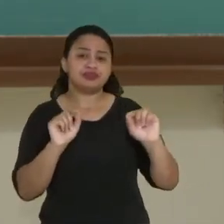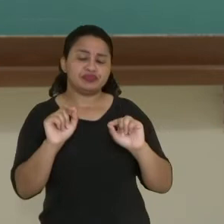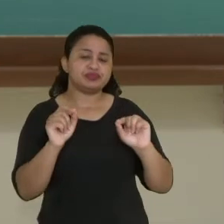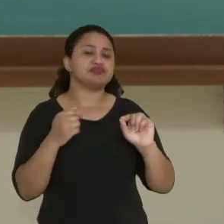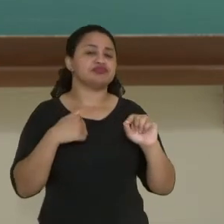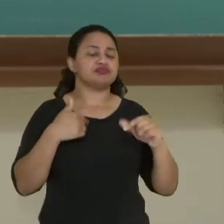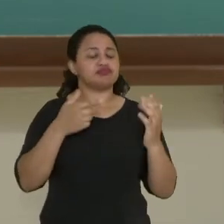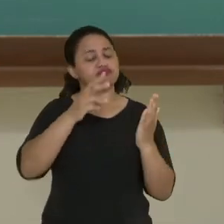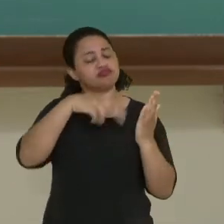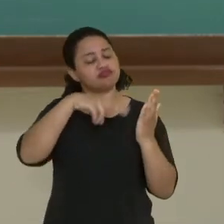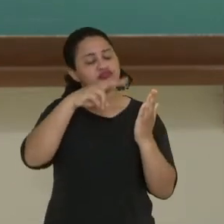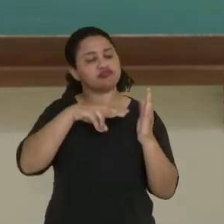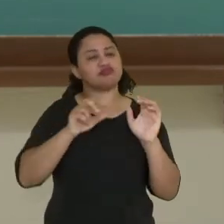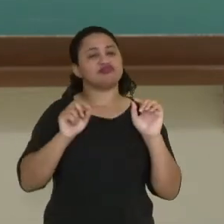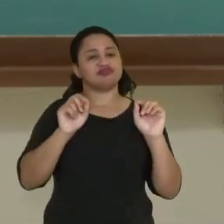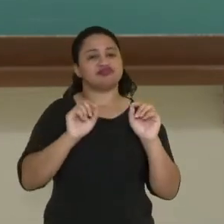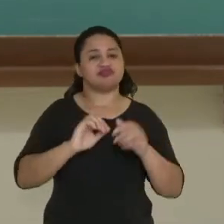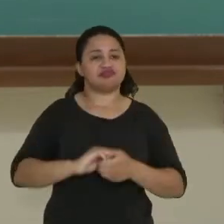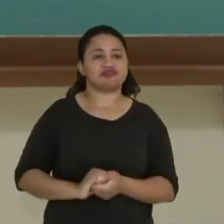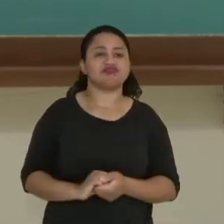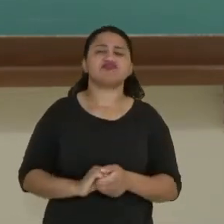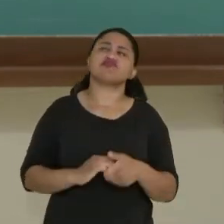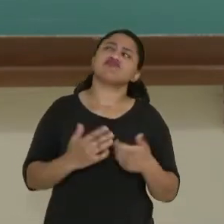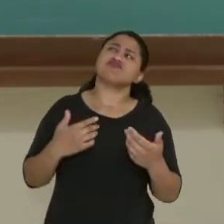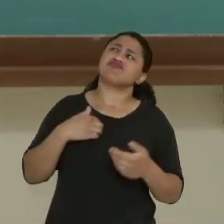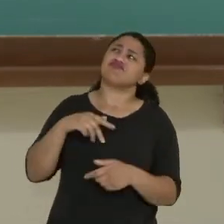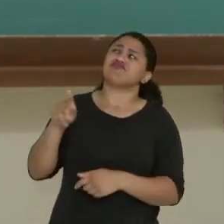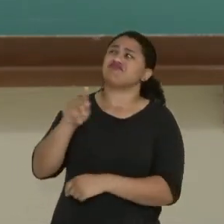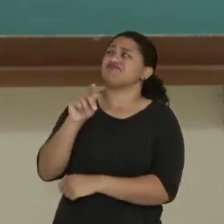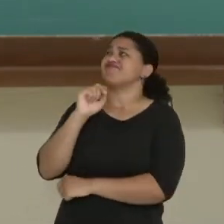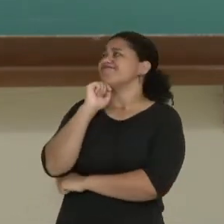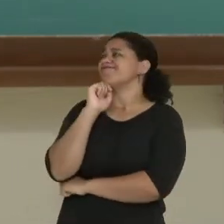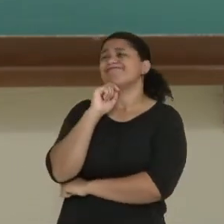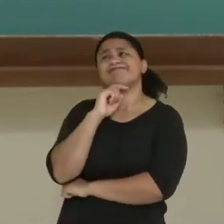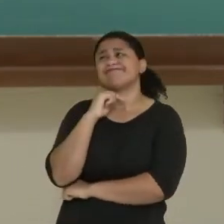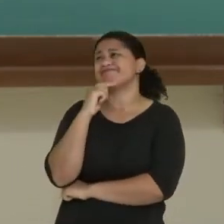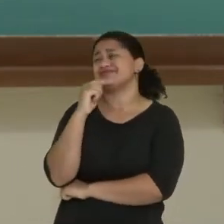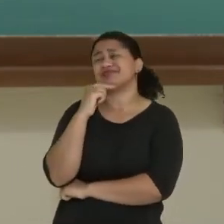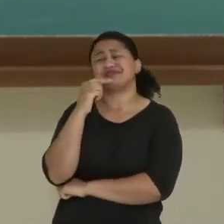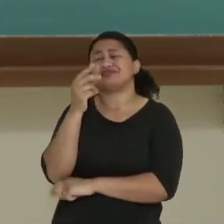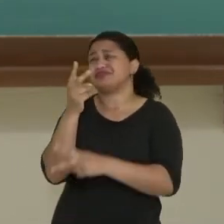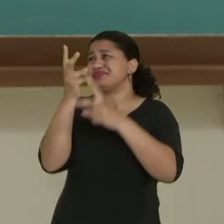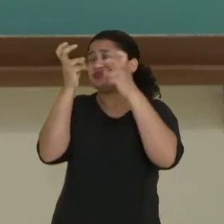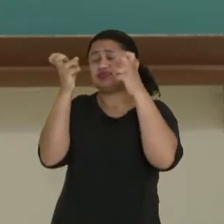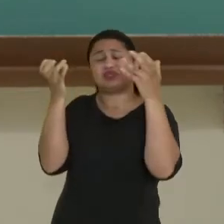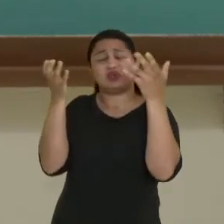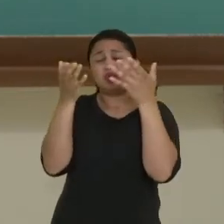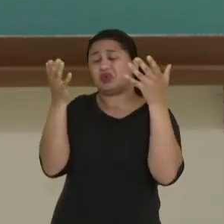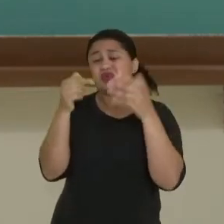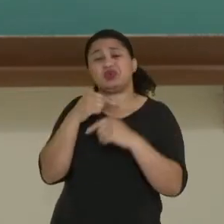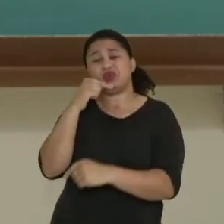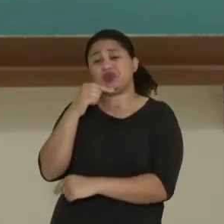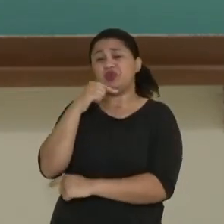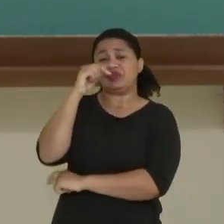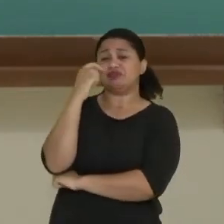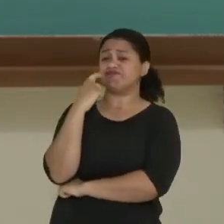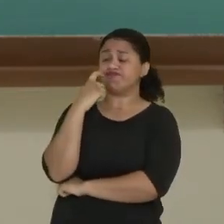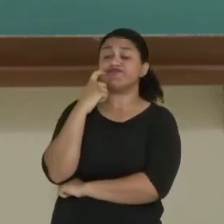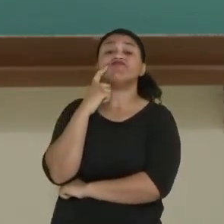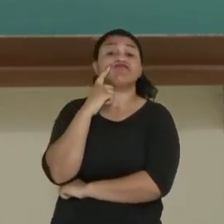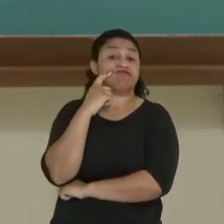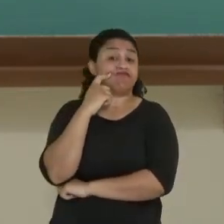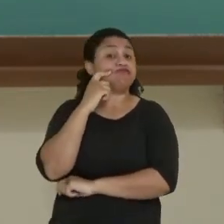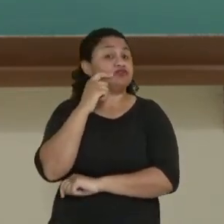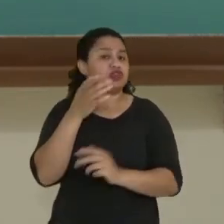leitura. Ah, professor, não percebi direito, estou meio desatento hoje. Ah, mas então nós vamos